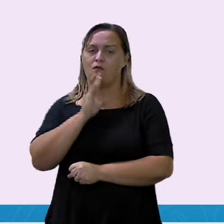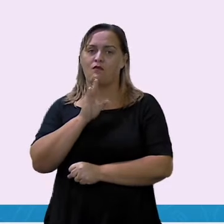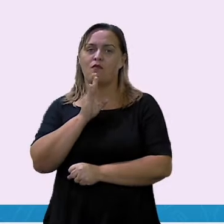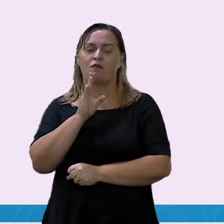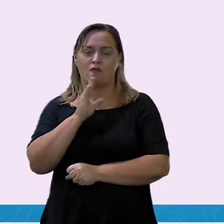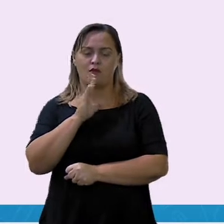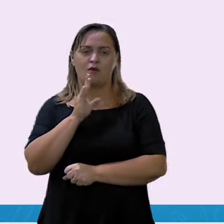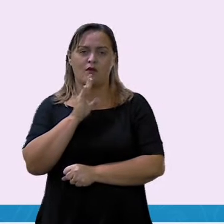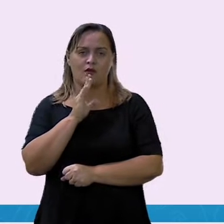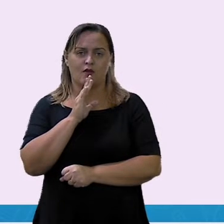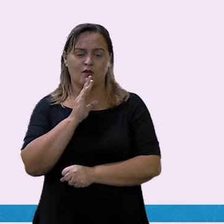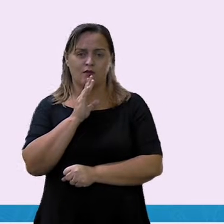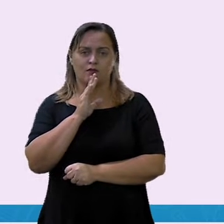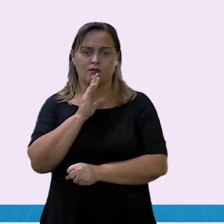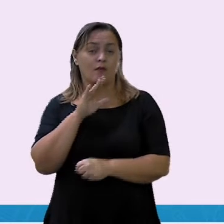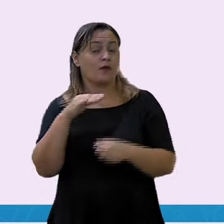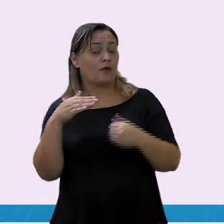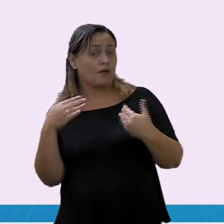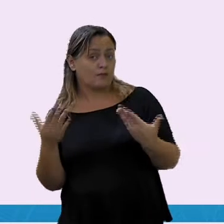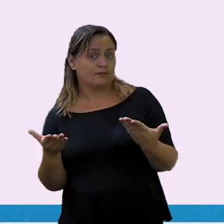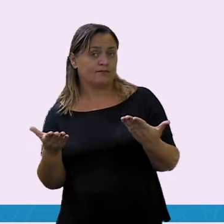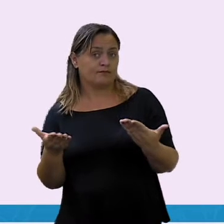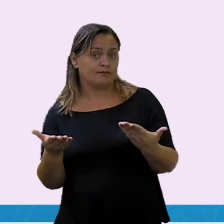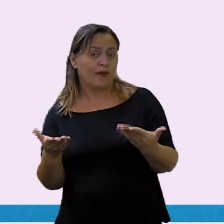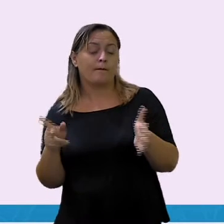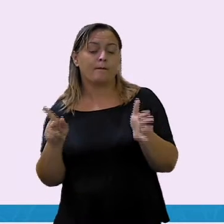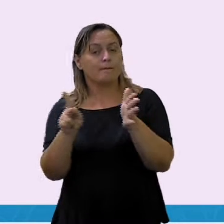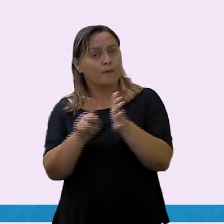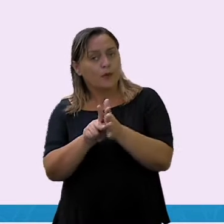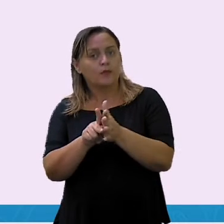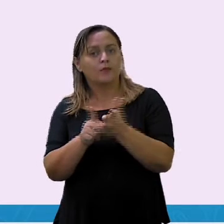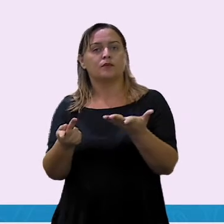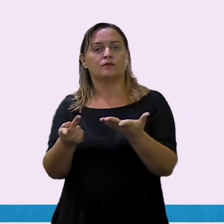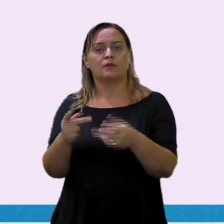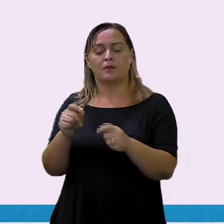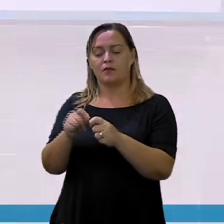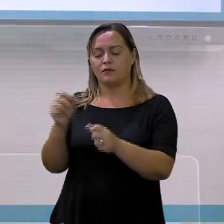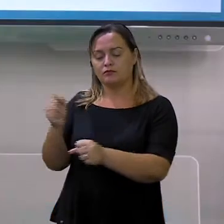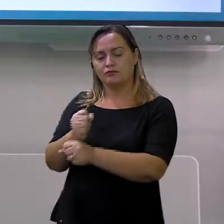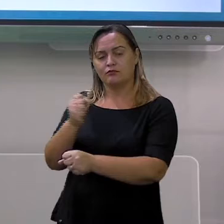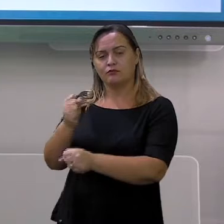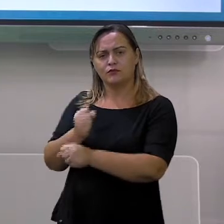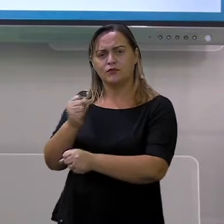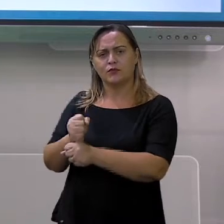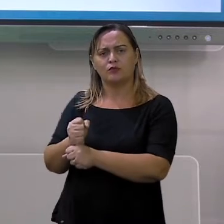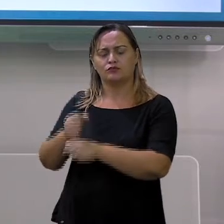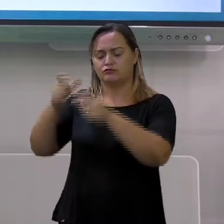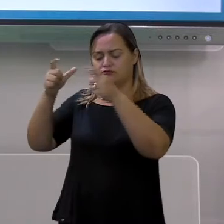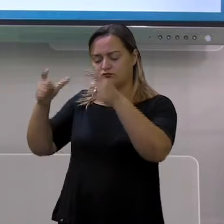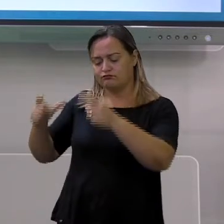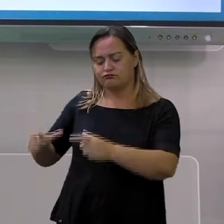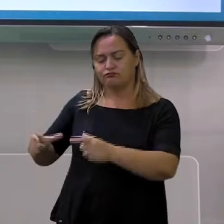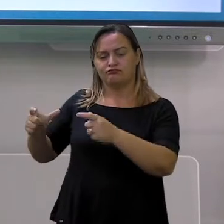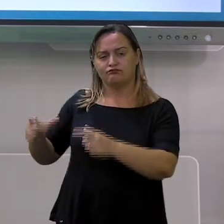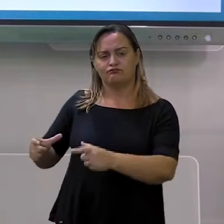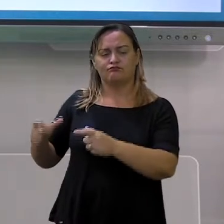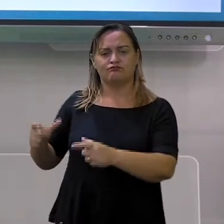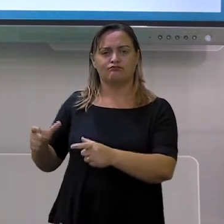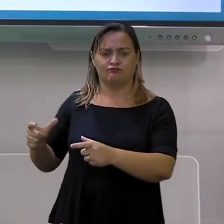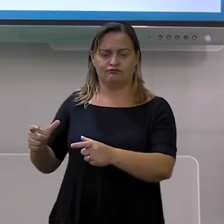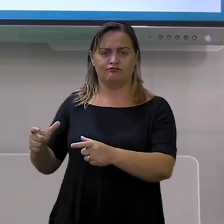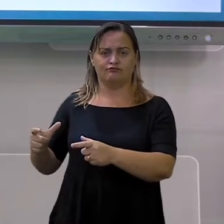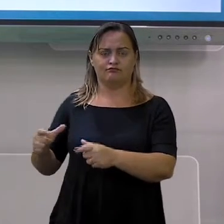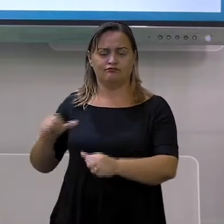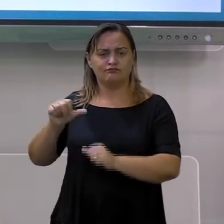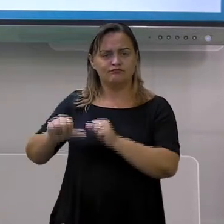detalhes. Ele é um artista que estudou, um profissional que estudou para que pudesse fazer aquilo